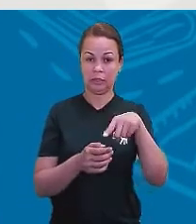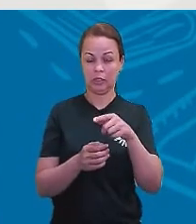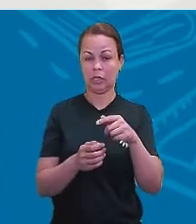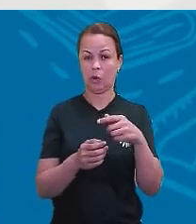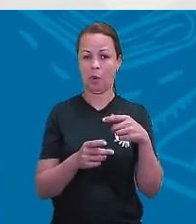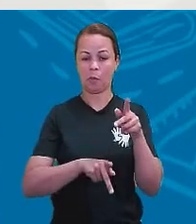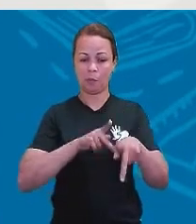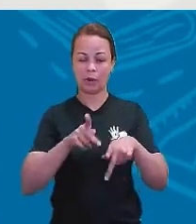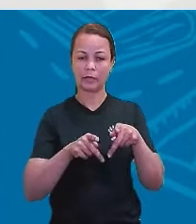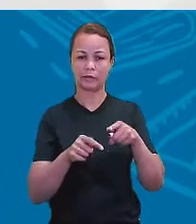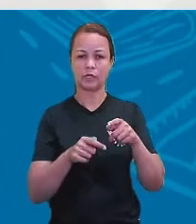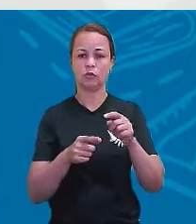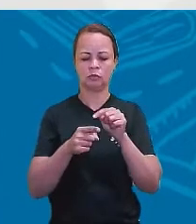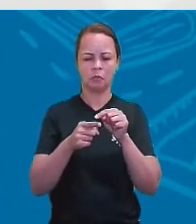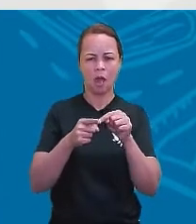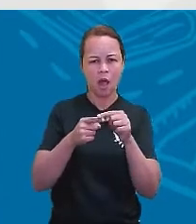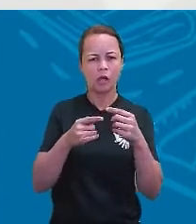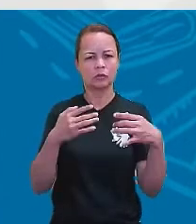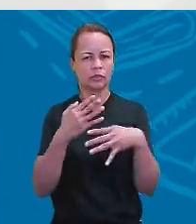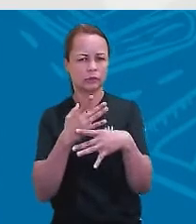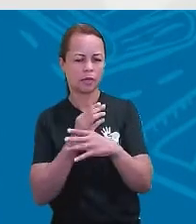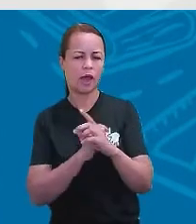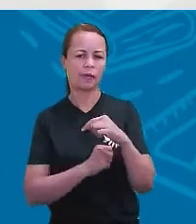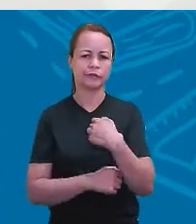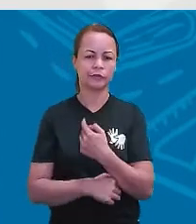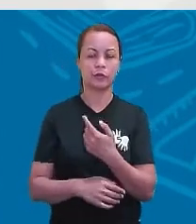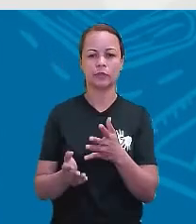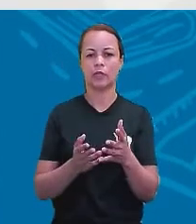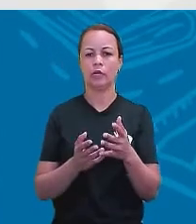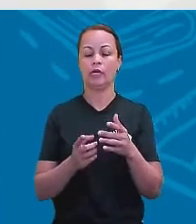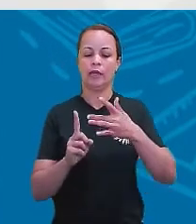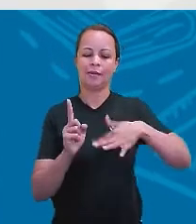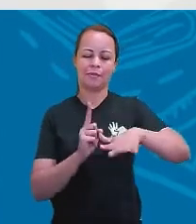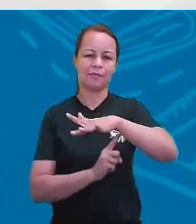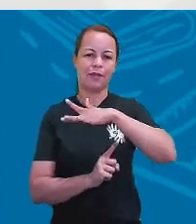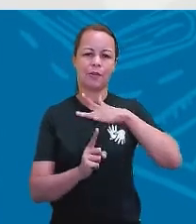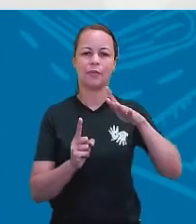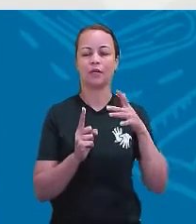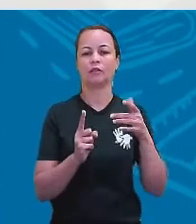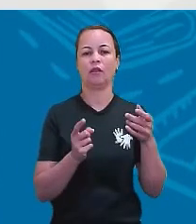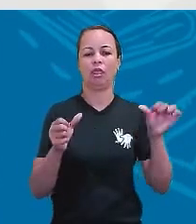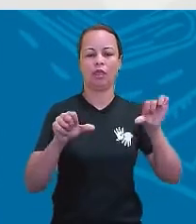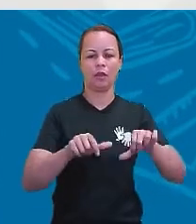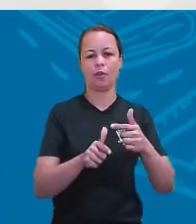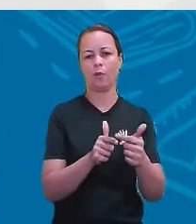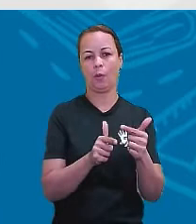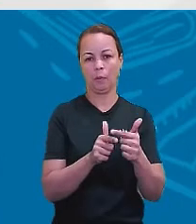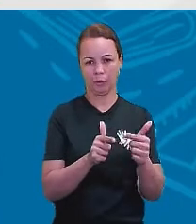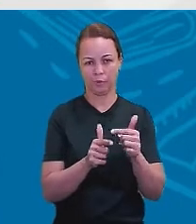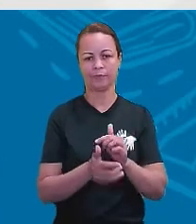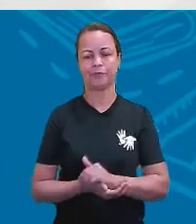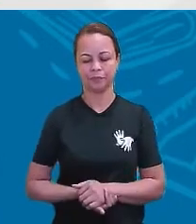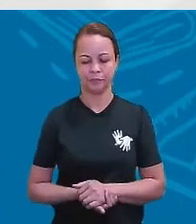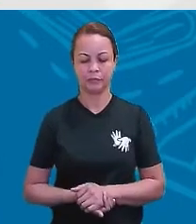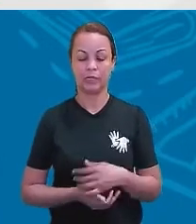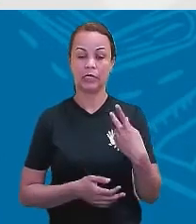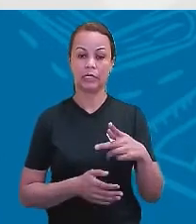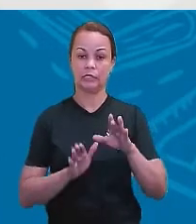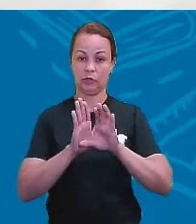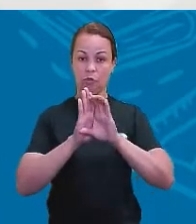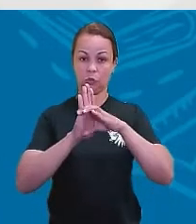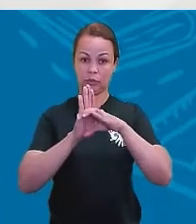dos nossos bairros, das nossas cidades, o meio ambiente ele vai acabar ficando prejudicado, tá certo? E esse conceito